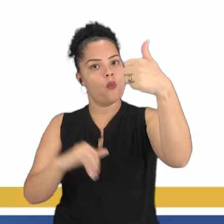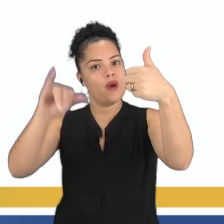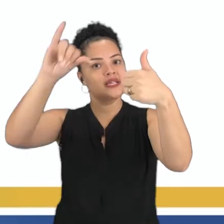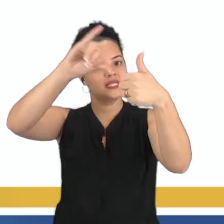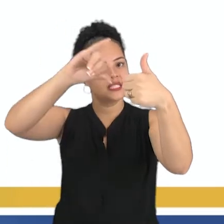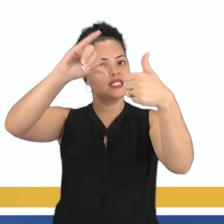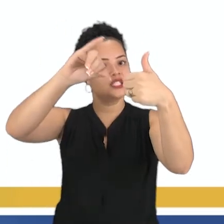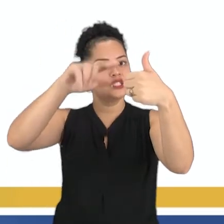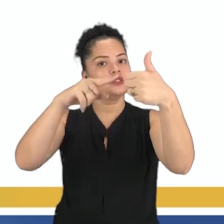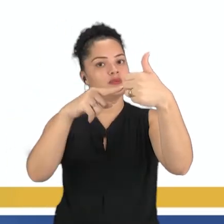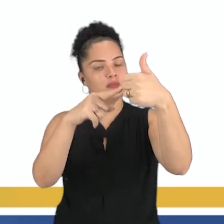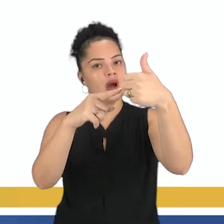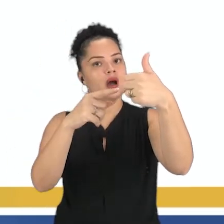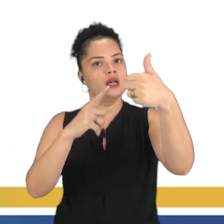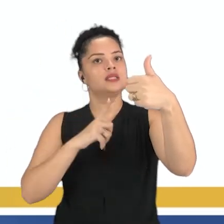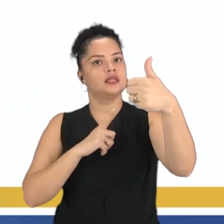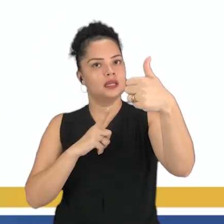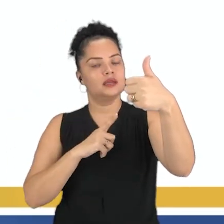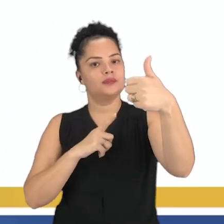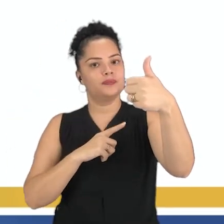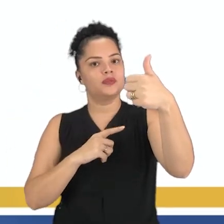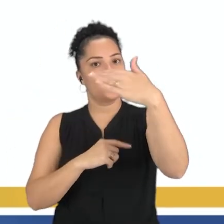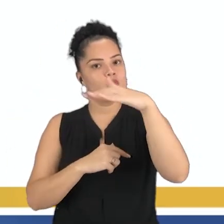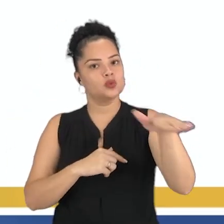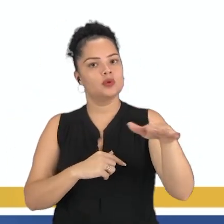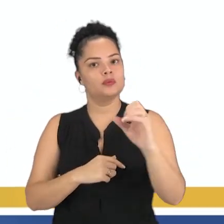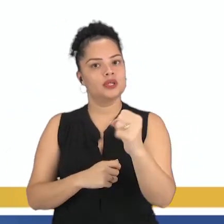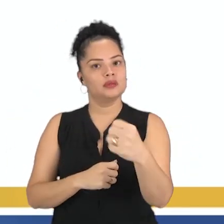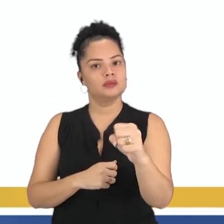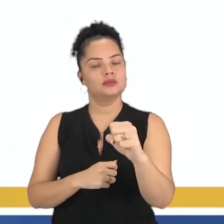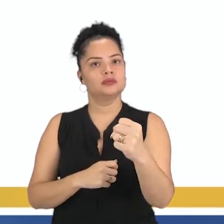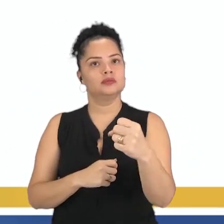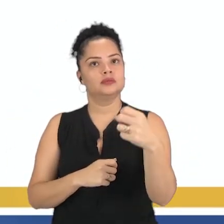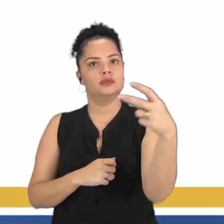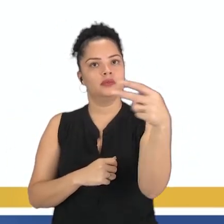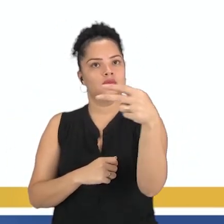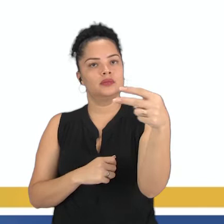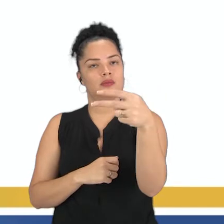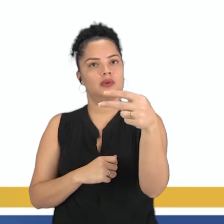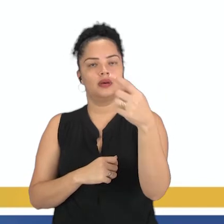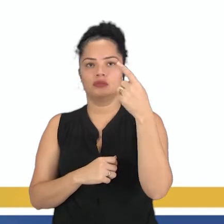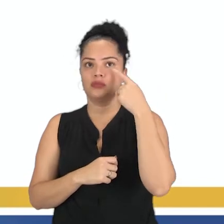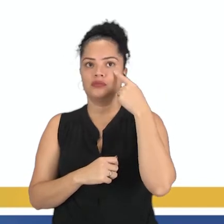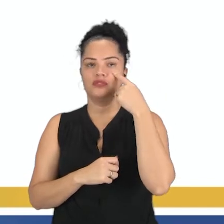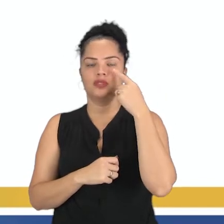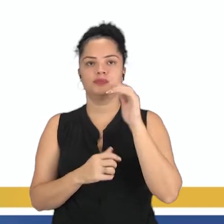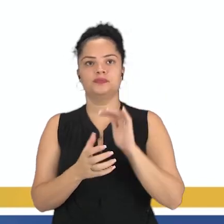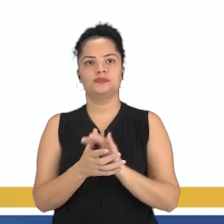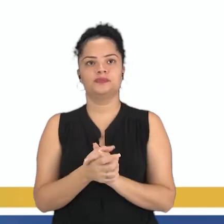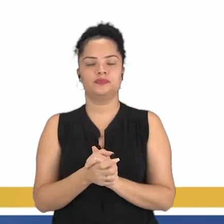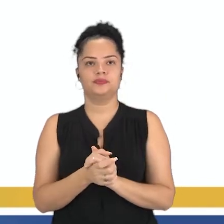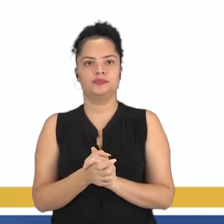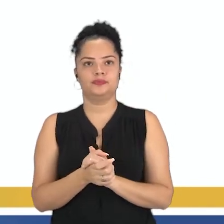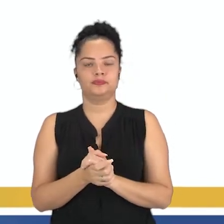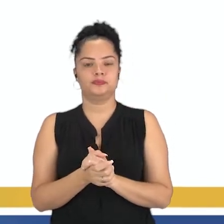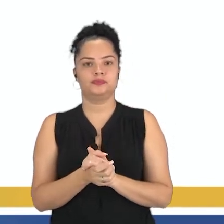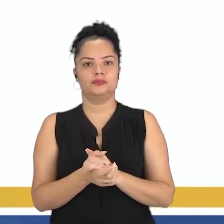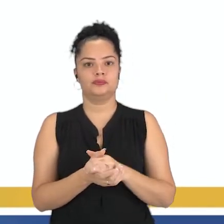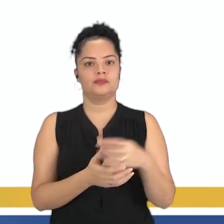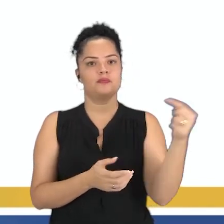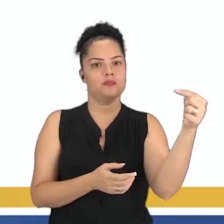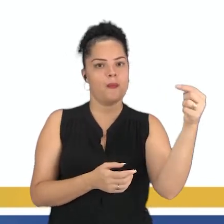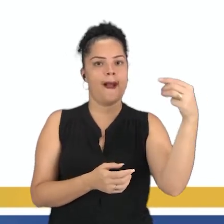o inverso, veja, menos 3 quartos dividido para 8 vai ser menos 3 quartos, que é a primeira